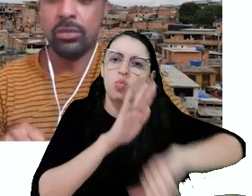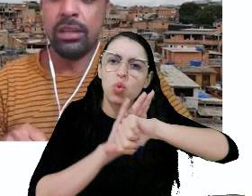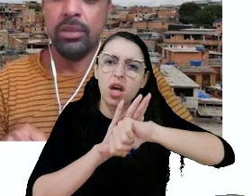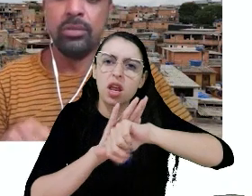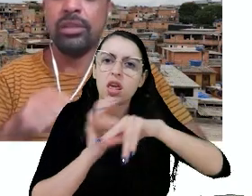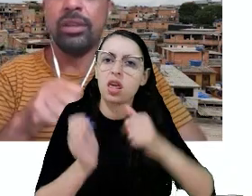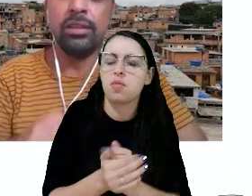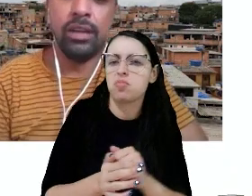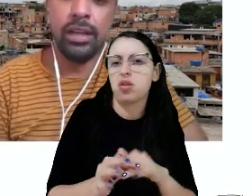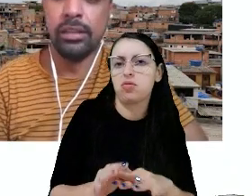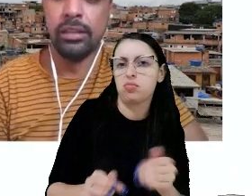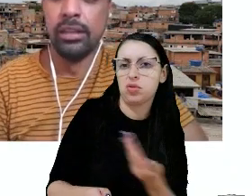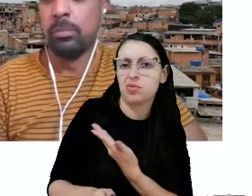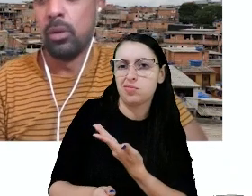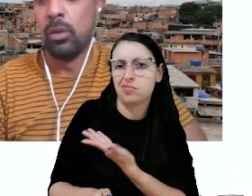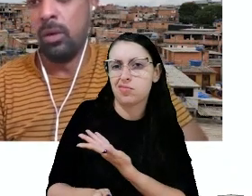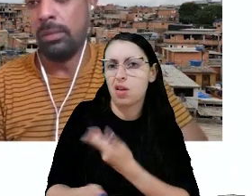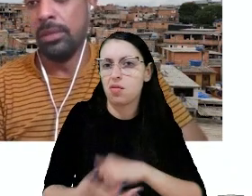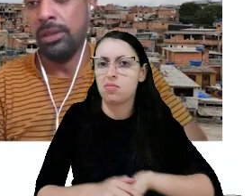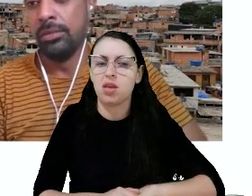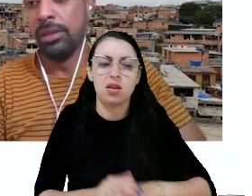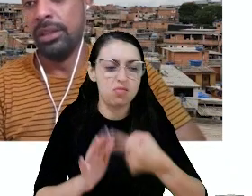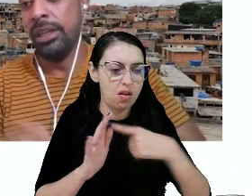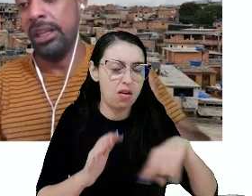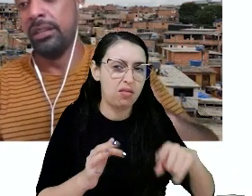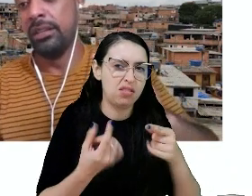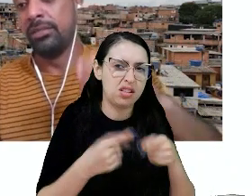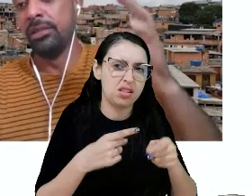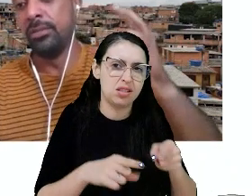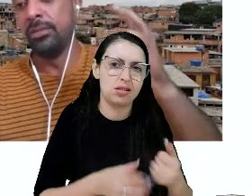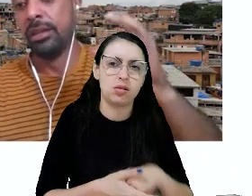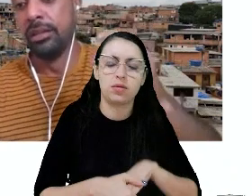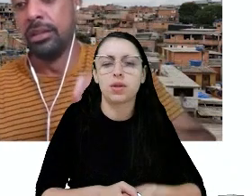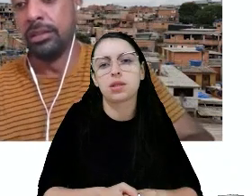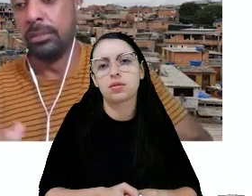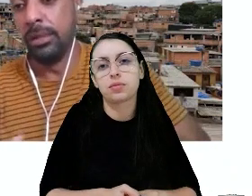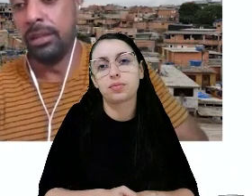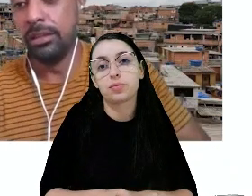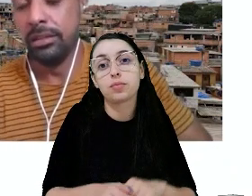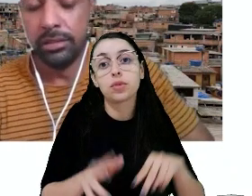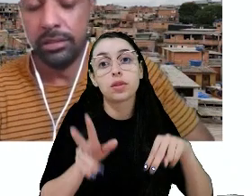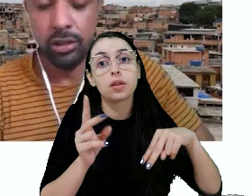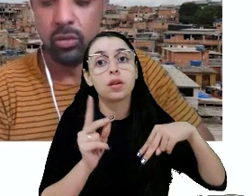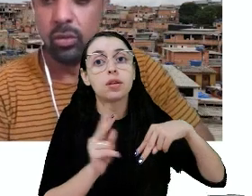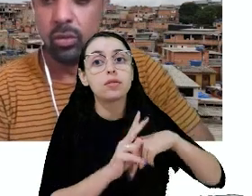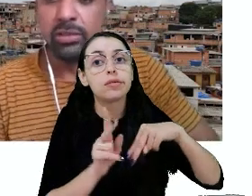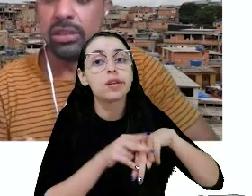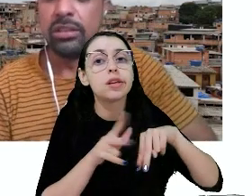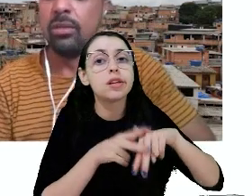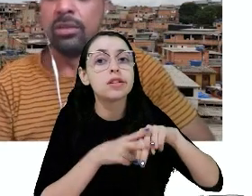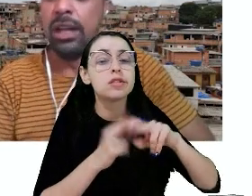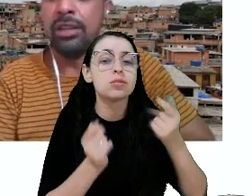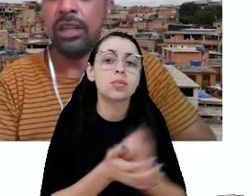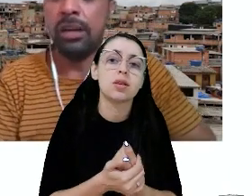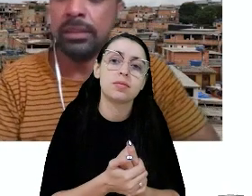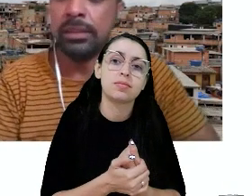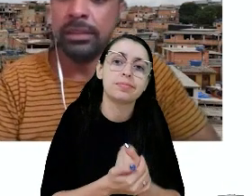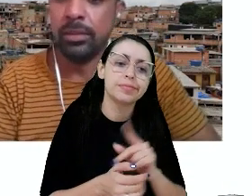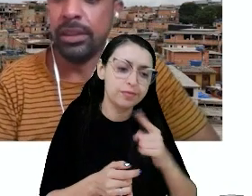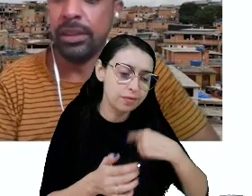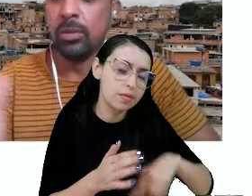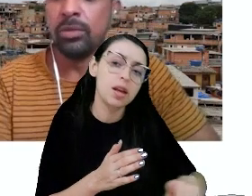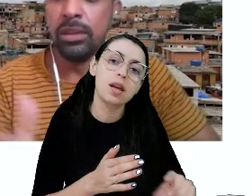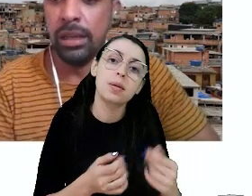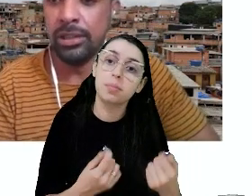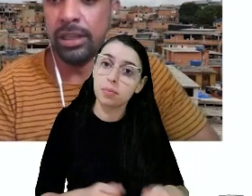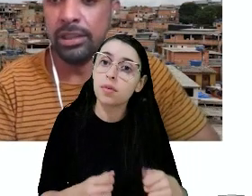da rodinha dos amigos que vai levar ele para um mau caminho, e ele, vítima também de todo um contexto de desigualdade, acaba